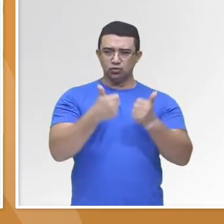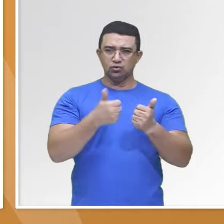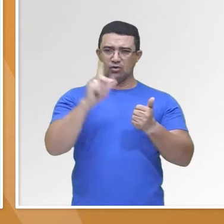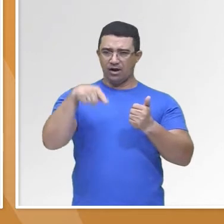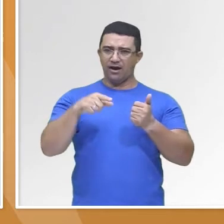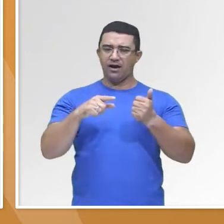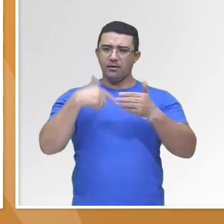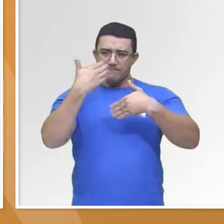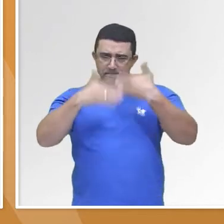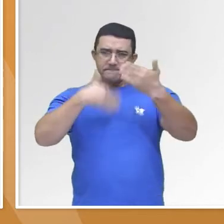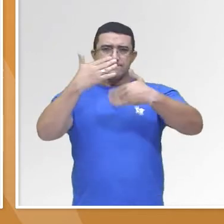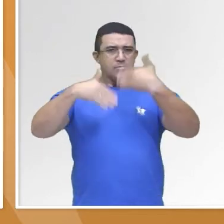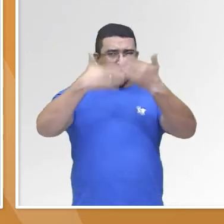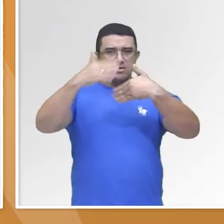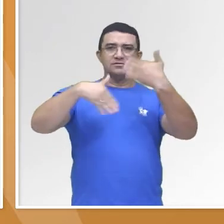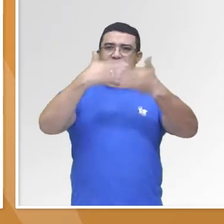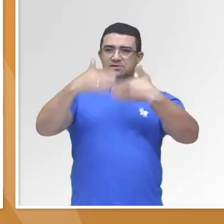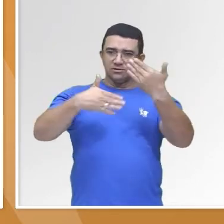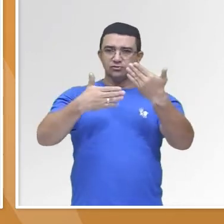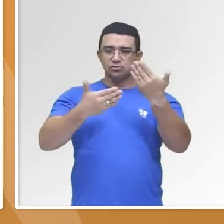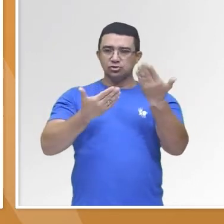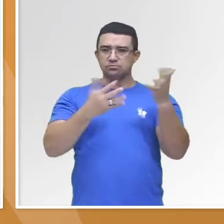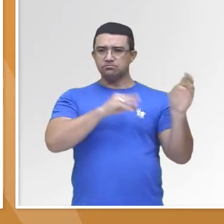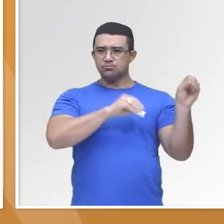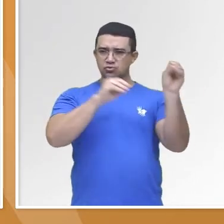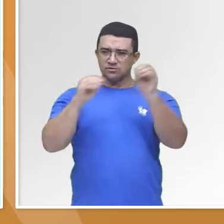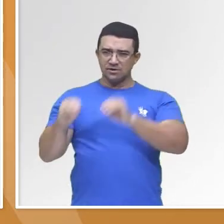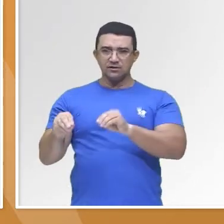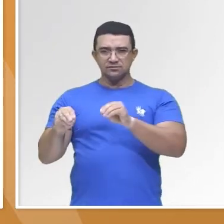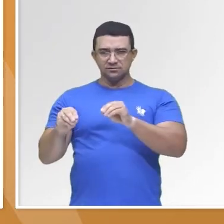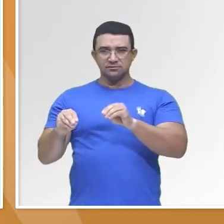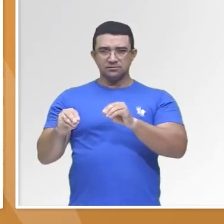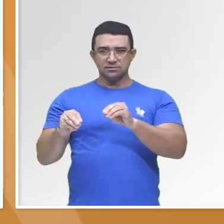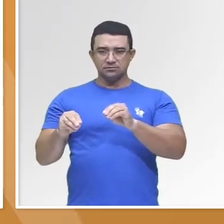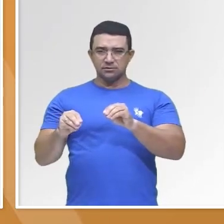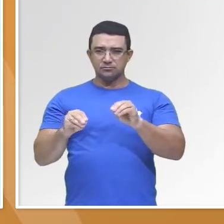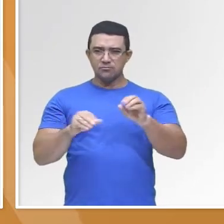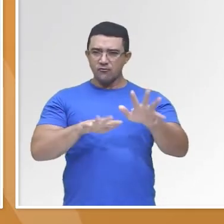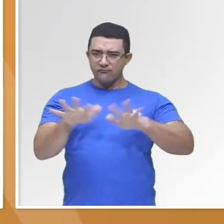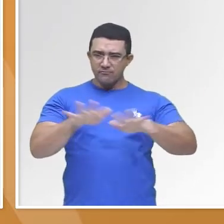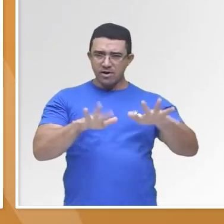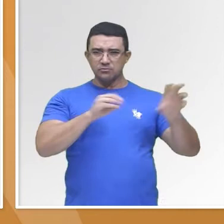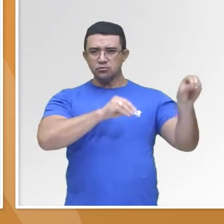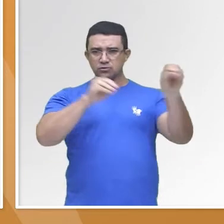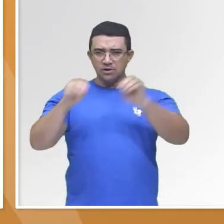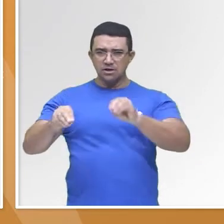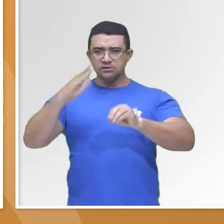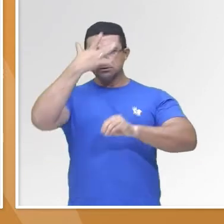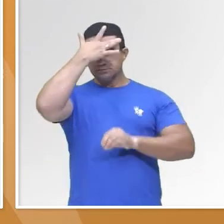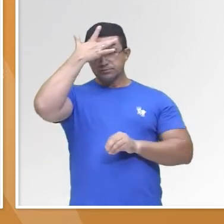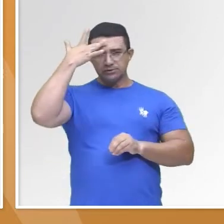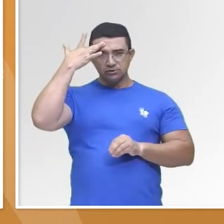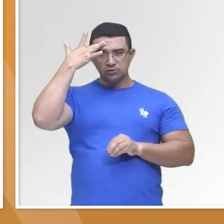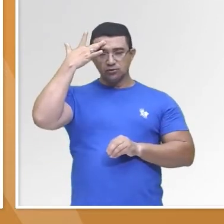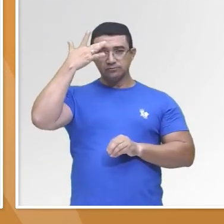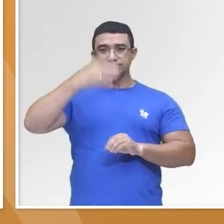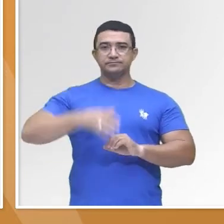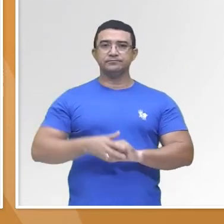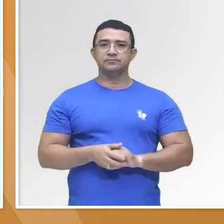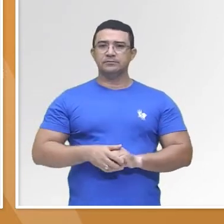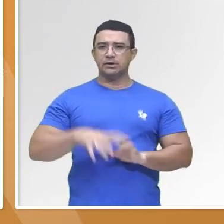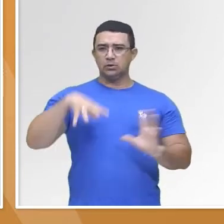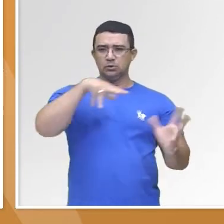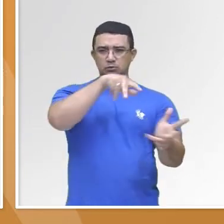ao processo de migração, ou seja, essa movimentação das pessoas aí pelo